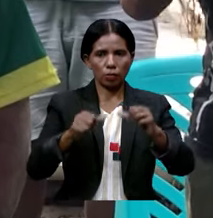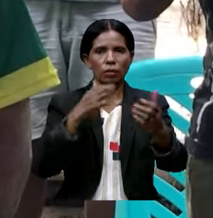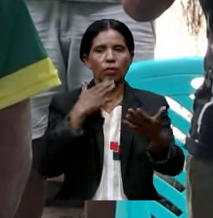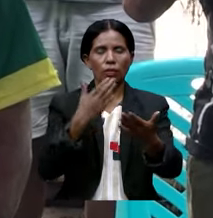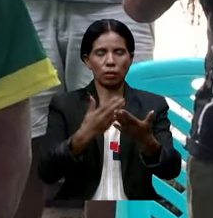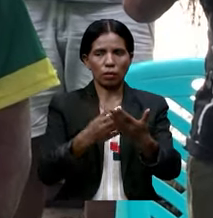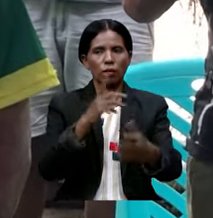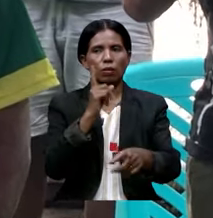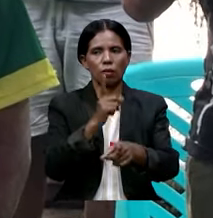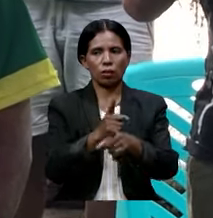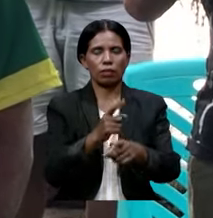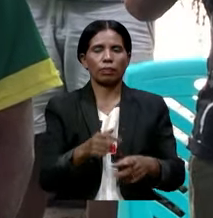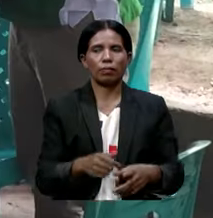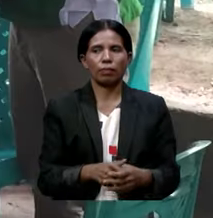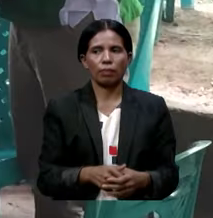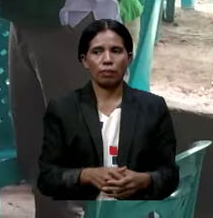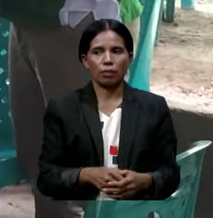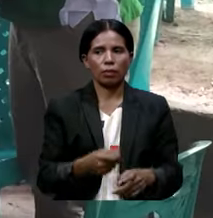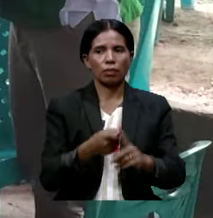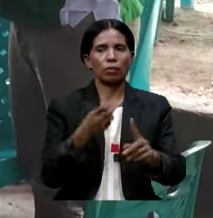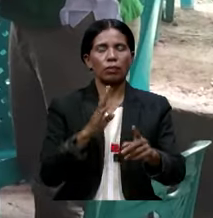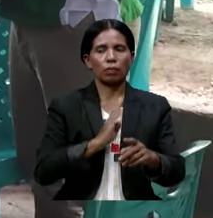sucesso tebes, Hoshi Bokau,